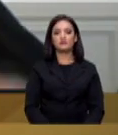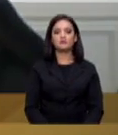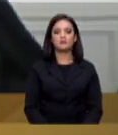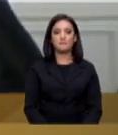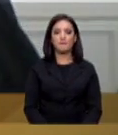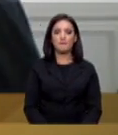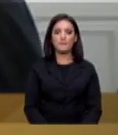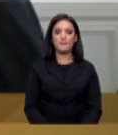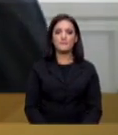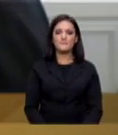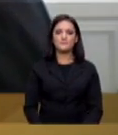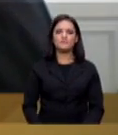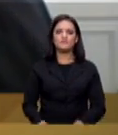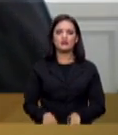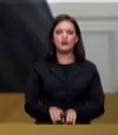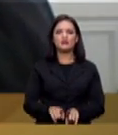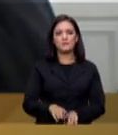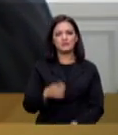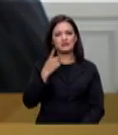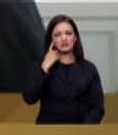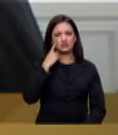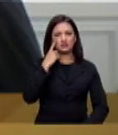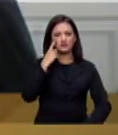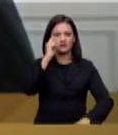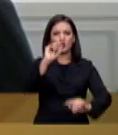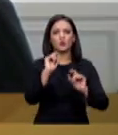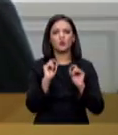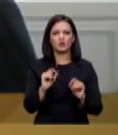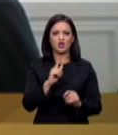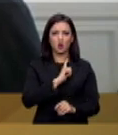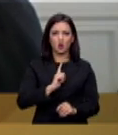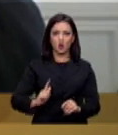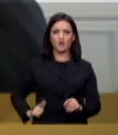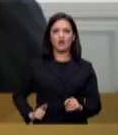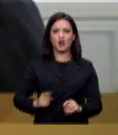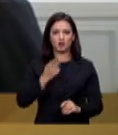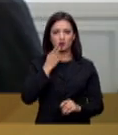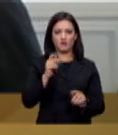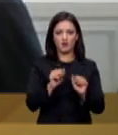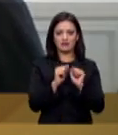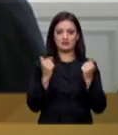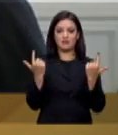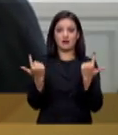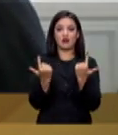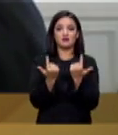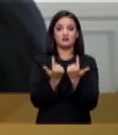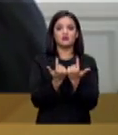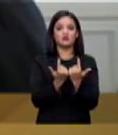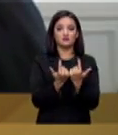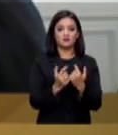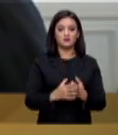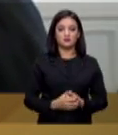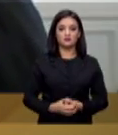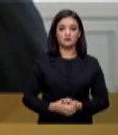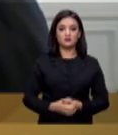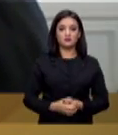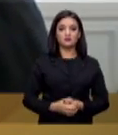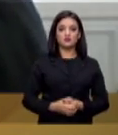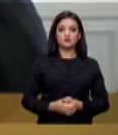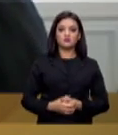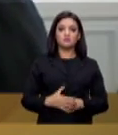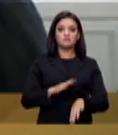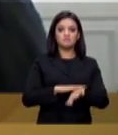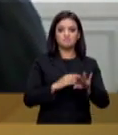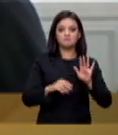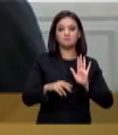se nós formos analisar a mensagem à época do governador da Assembleia Legislativa, na ocasião do projeto de lei